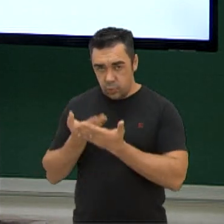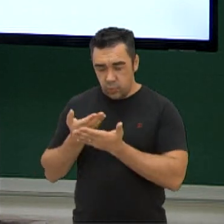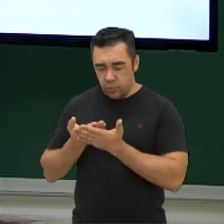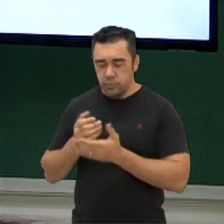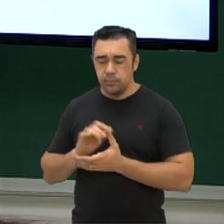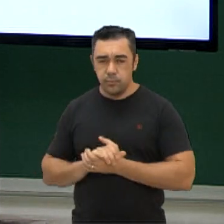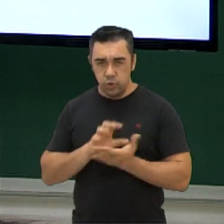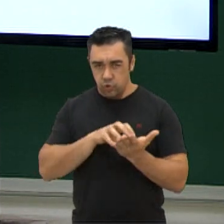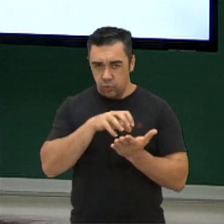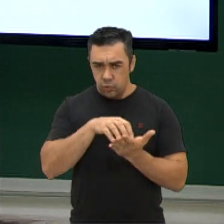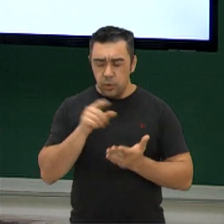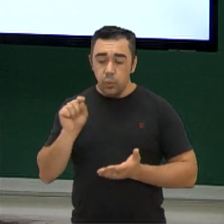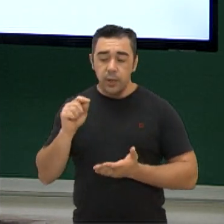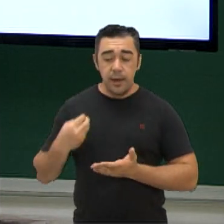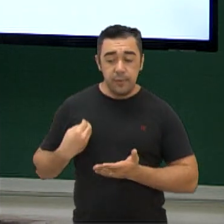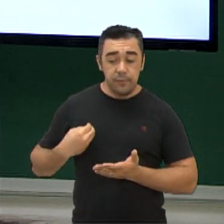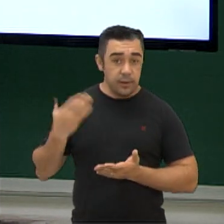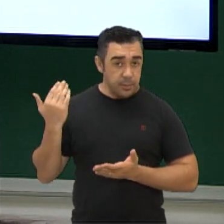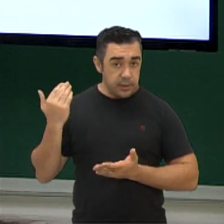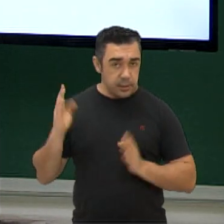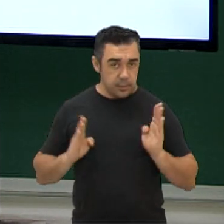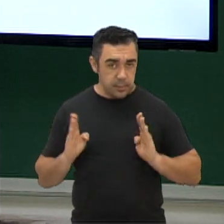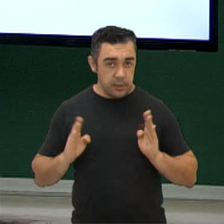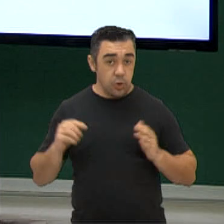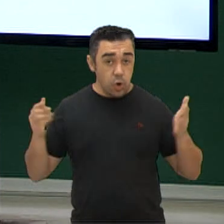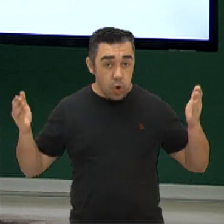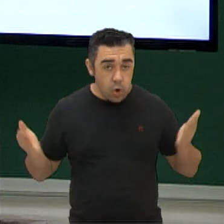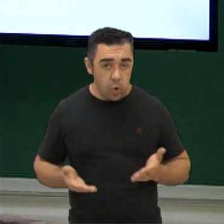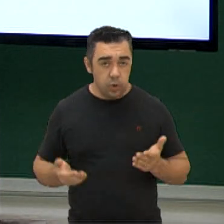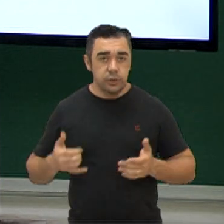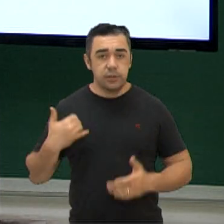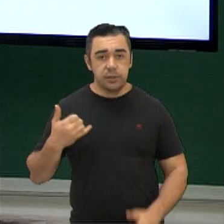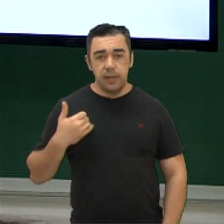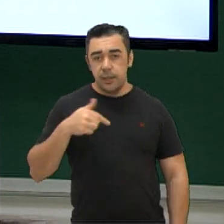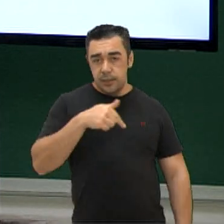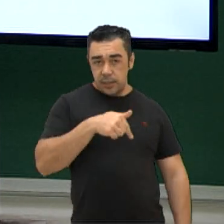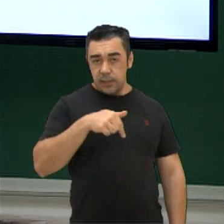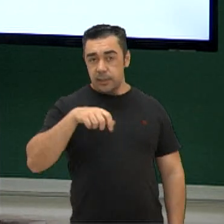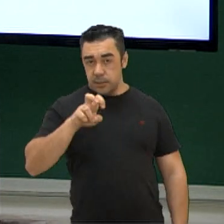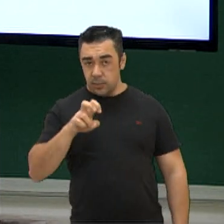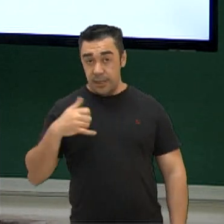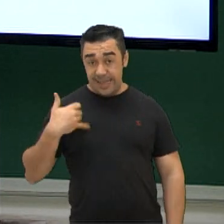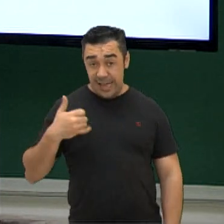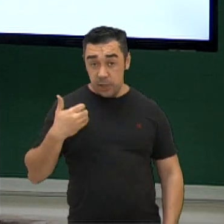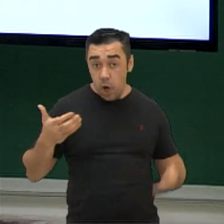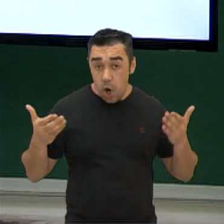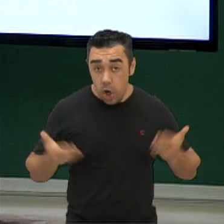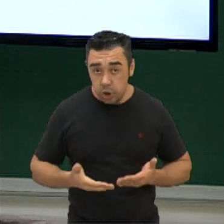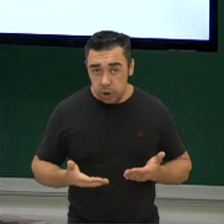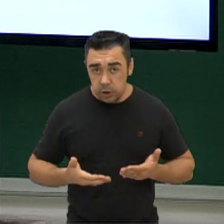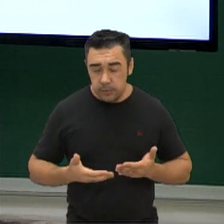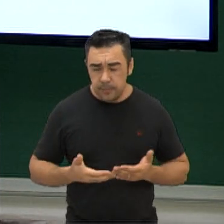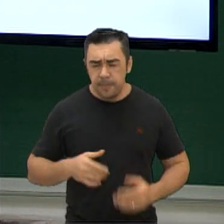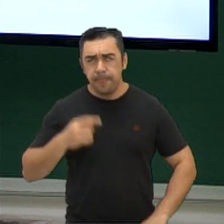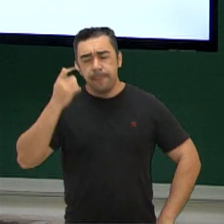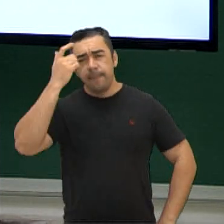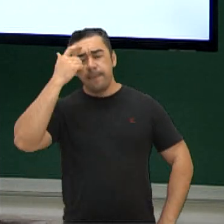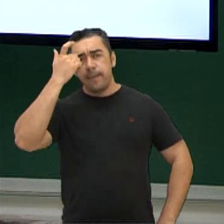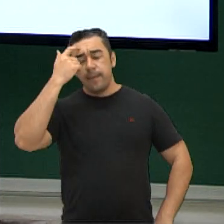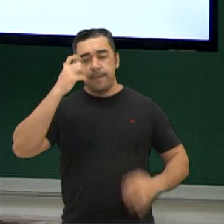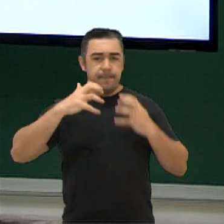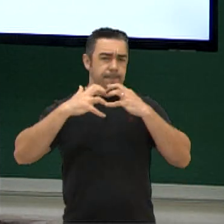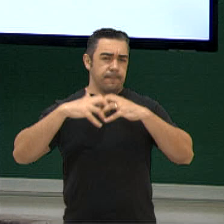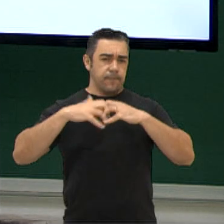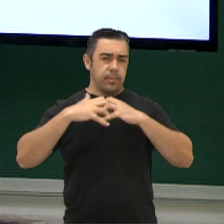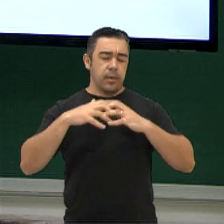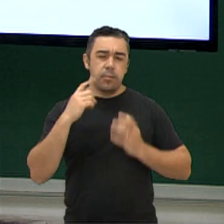a expectativa de vida do brasileiro nos dias de hoje, ela é de 75 anos de idade. Então vamos fazer uma reflexão, né?